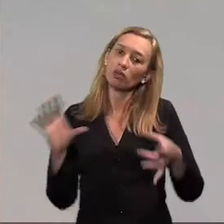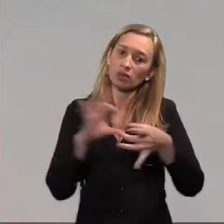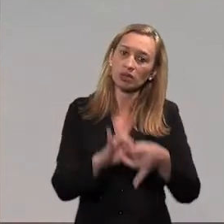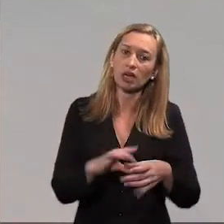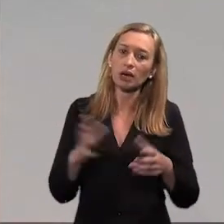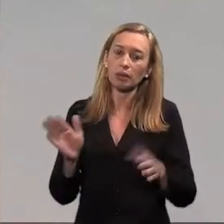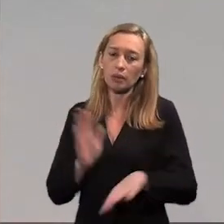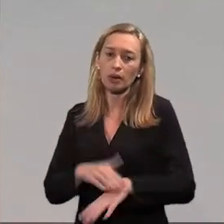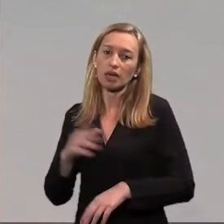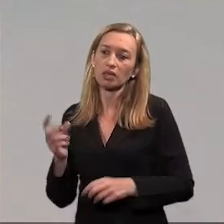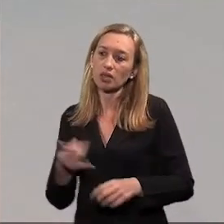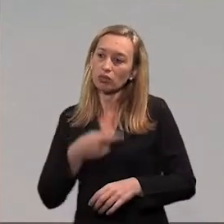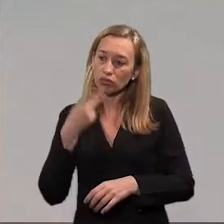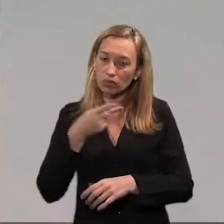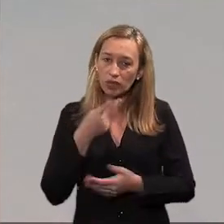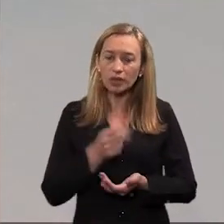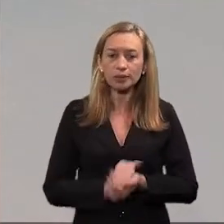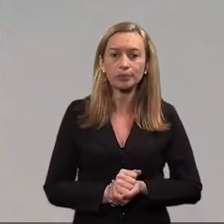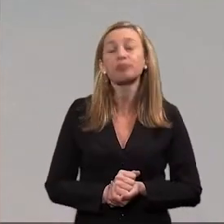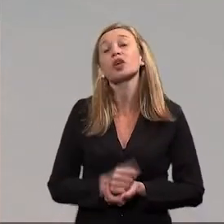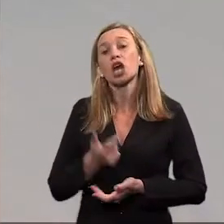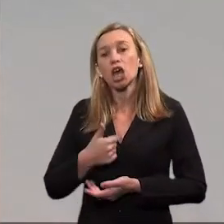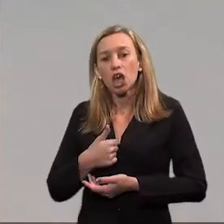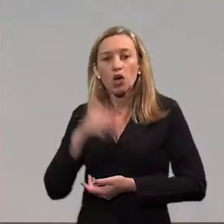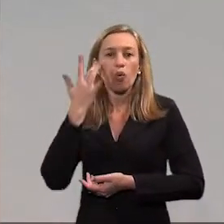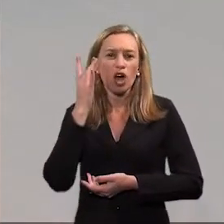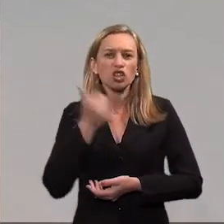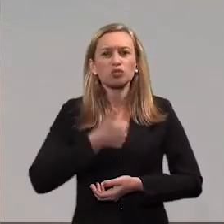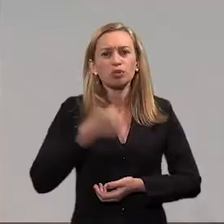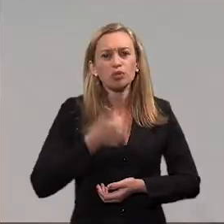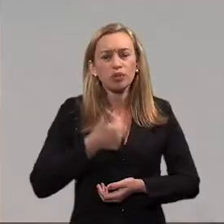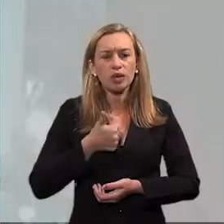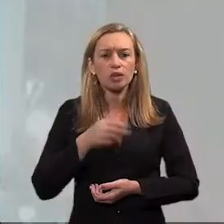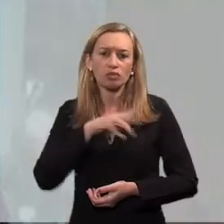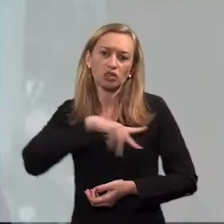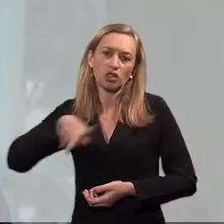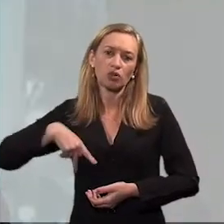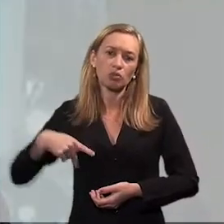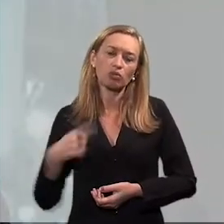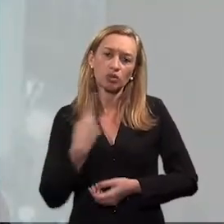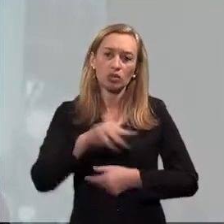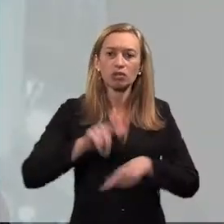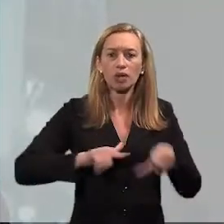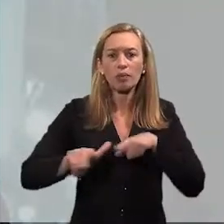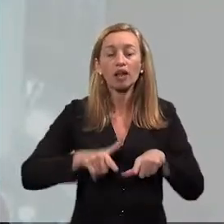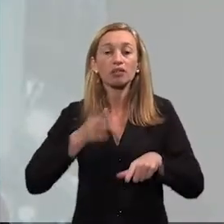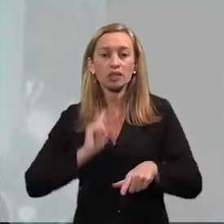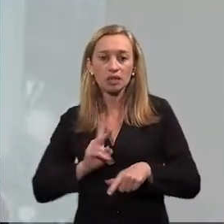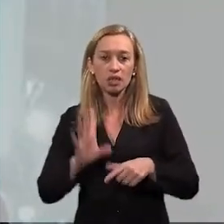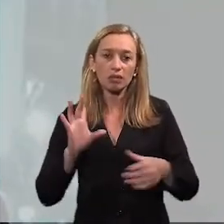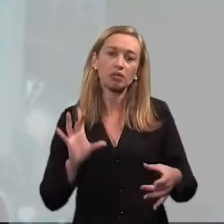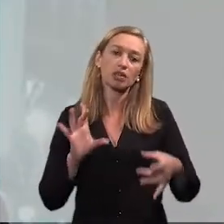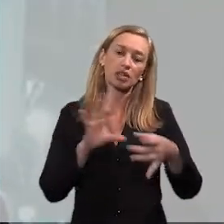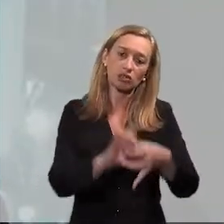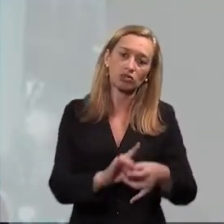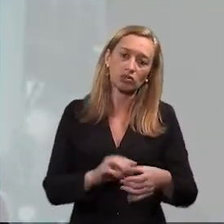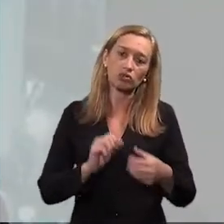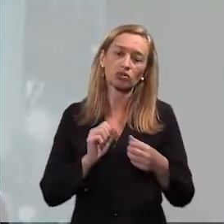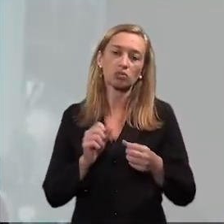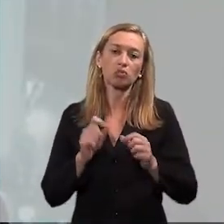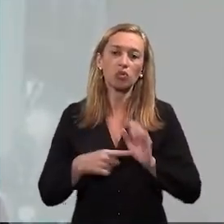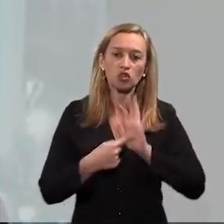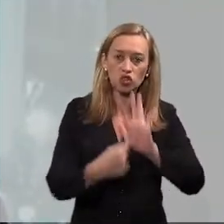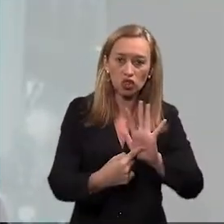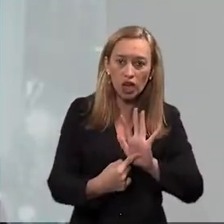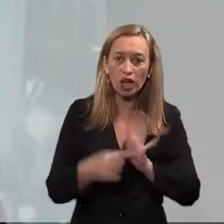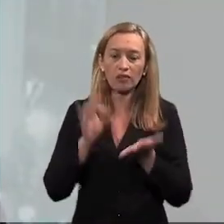com mais alguma observação? Eu acho que, primeiro, eu acho que o papel do Ministério Público sempre é contribuir com o esclarecimento,